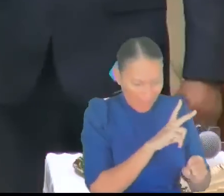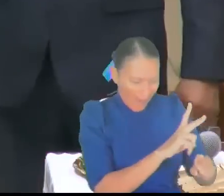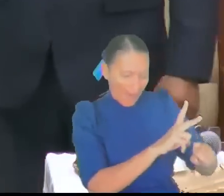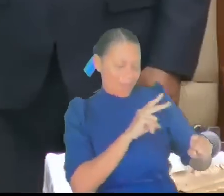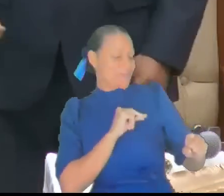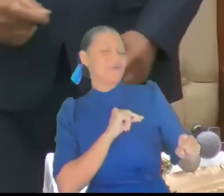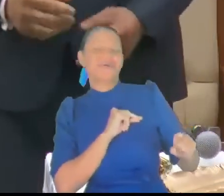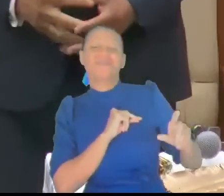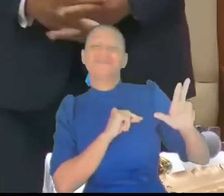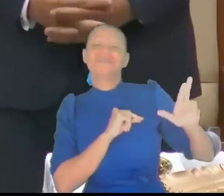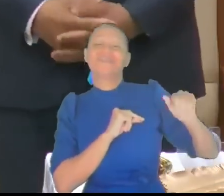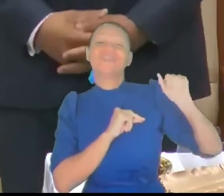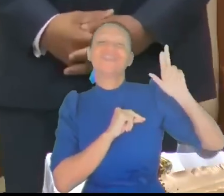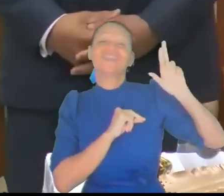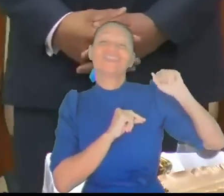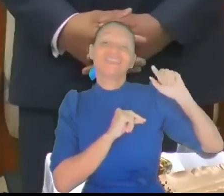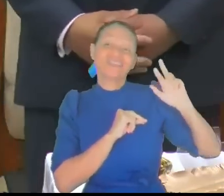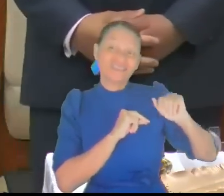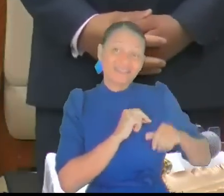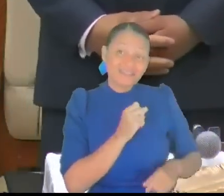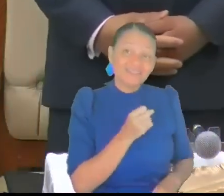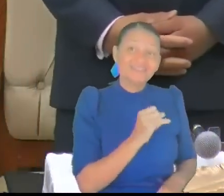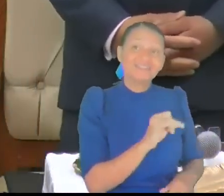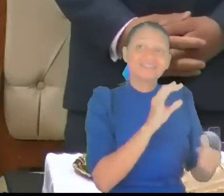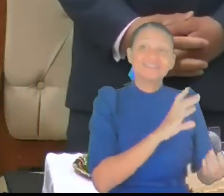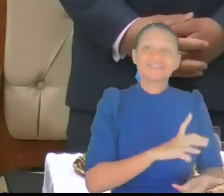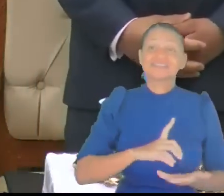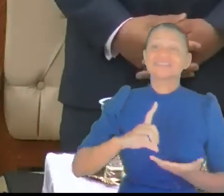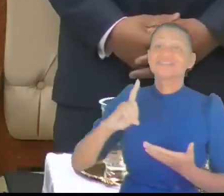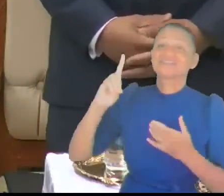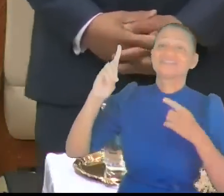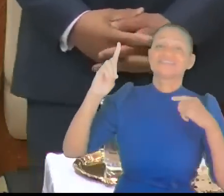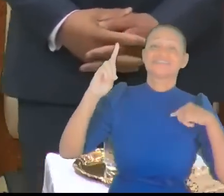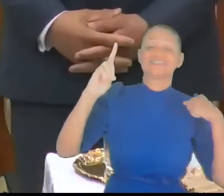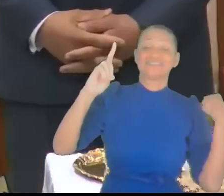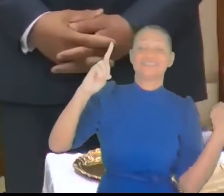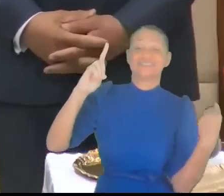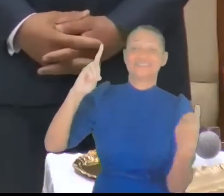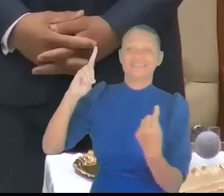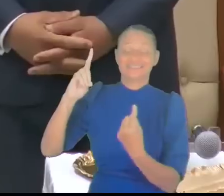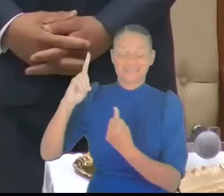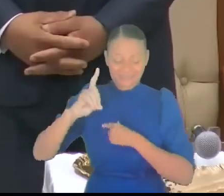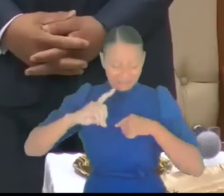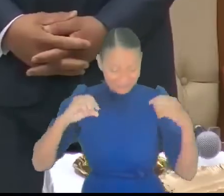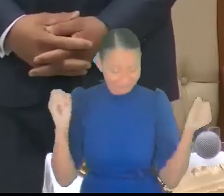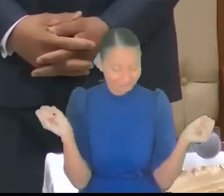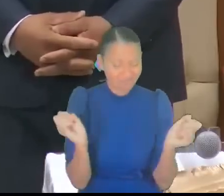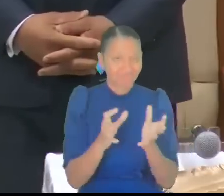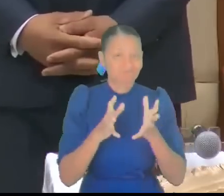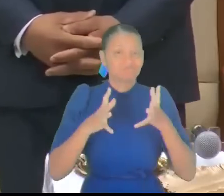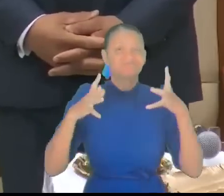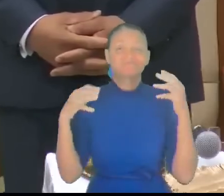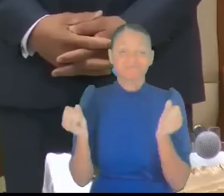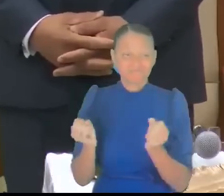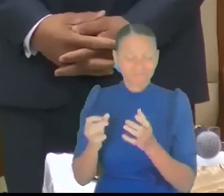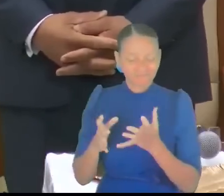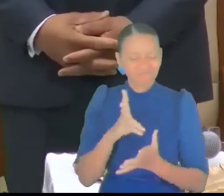triunfar. Se Deus é por nós, o milagre Ele vai